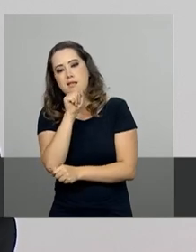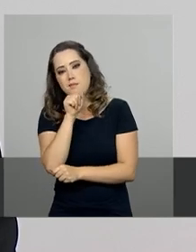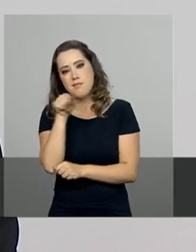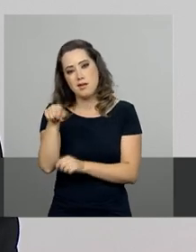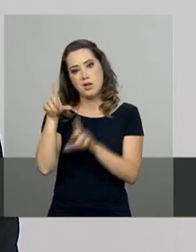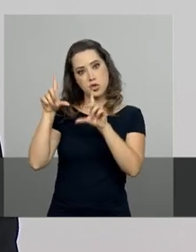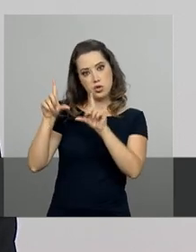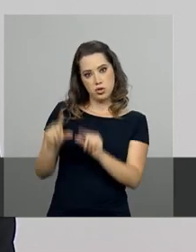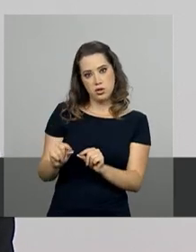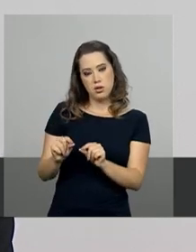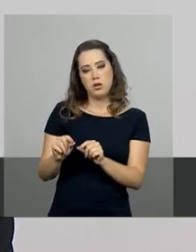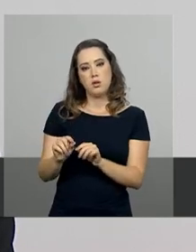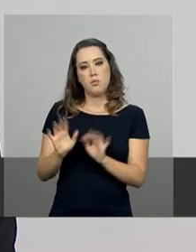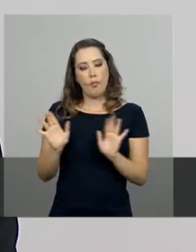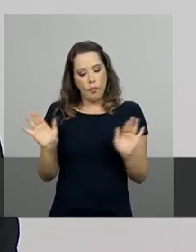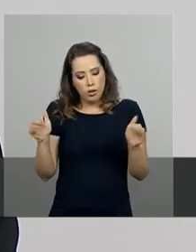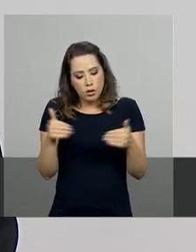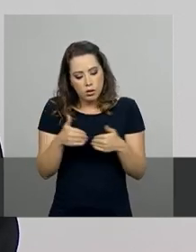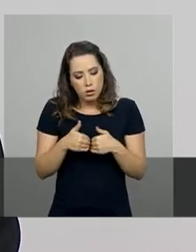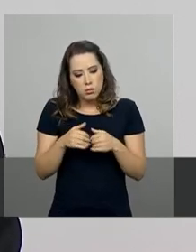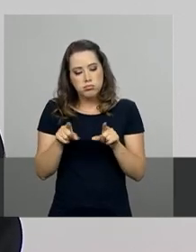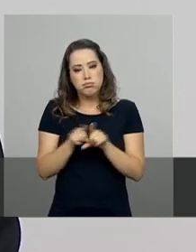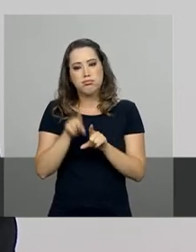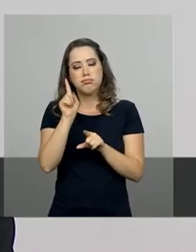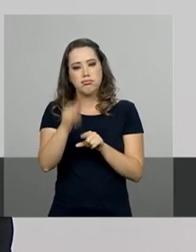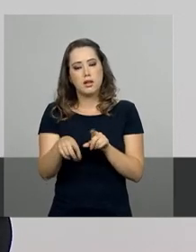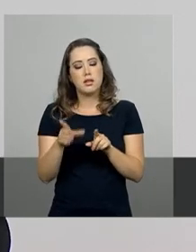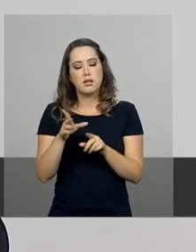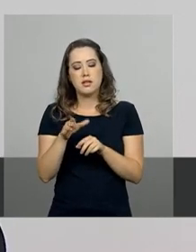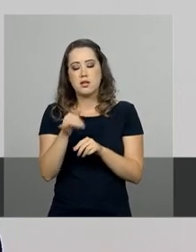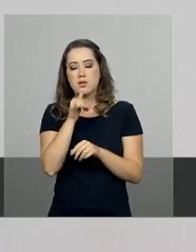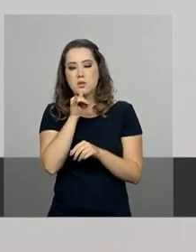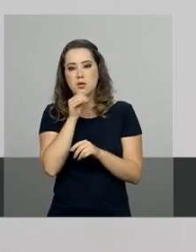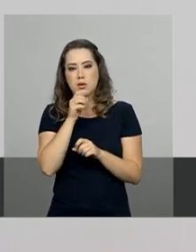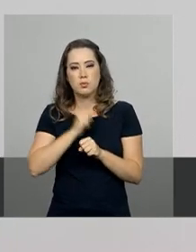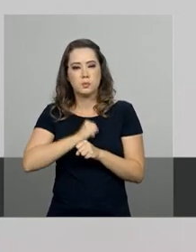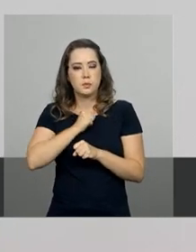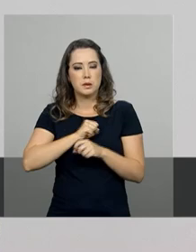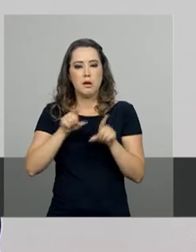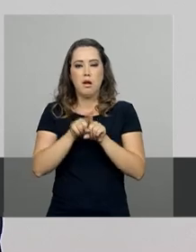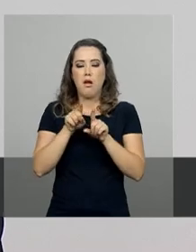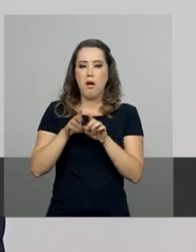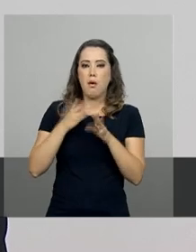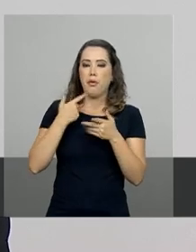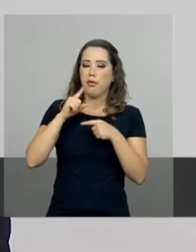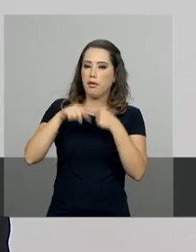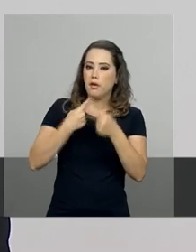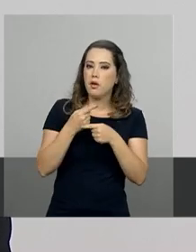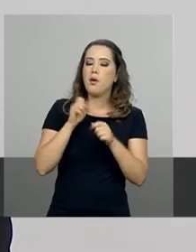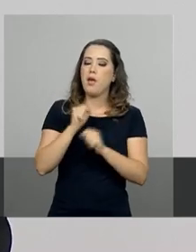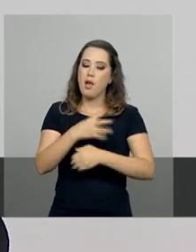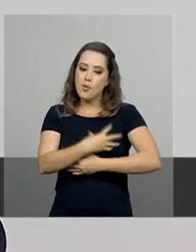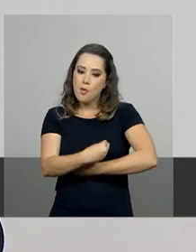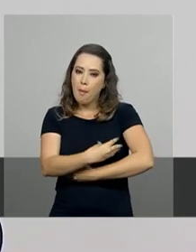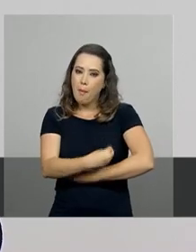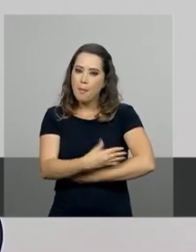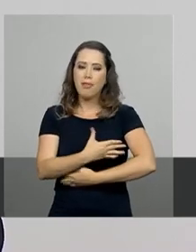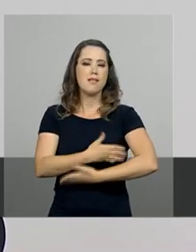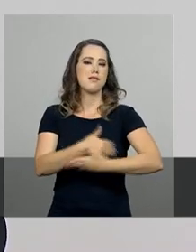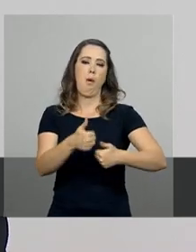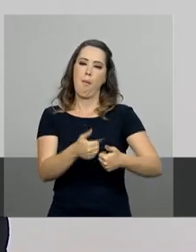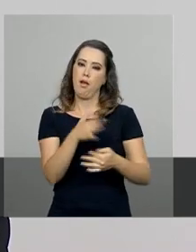depressão pós-parto e aumenta as chances de sucesso da própria amamentação segundo